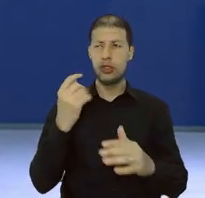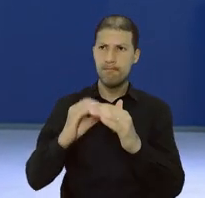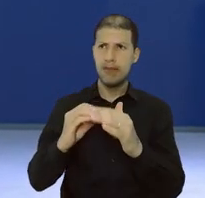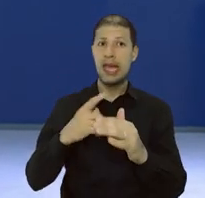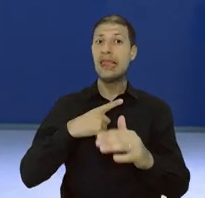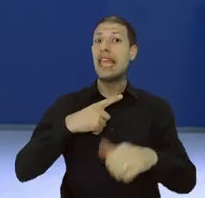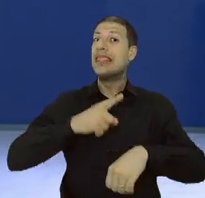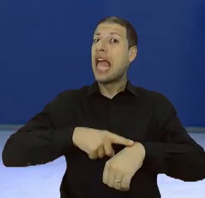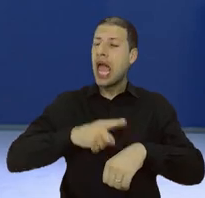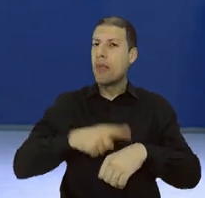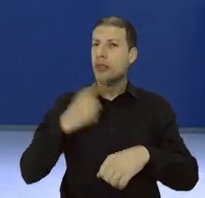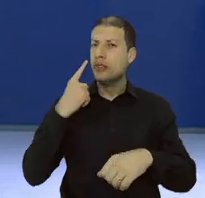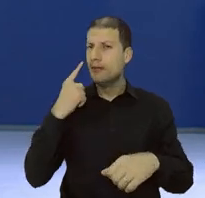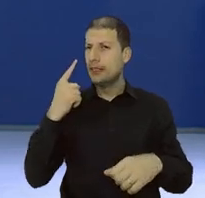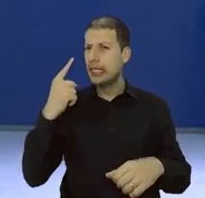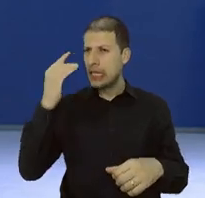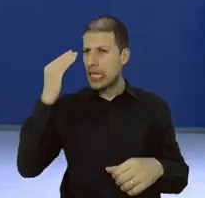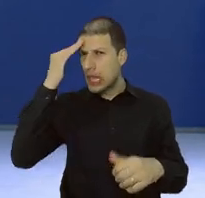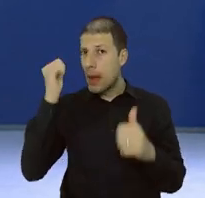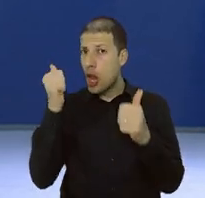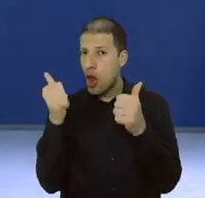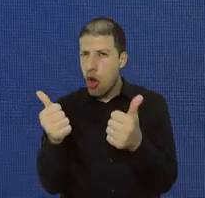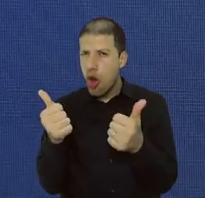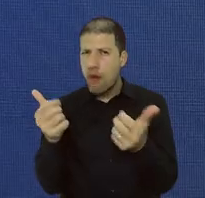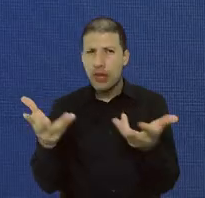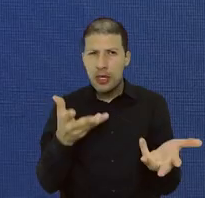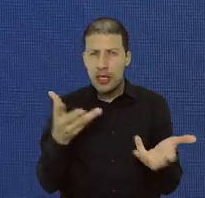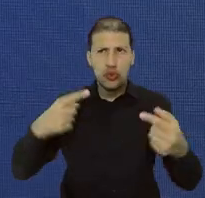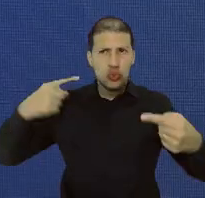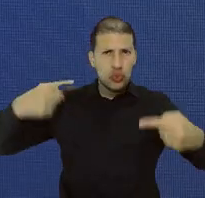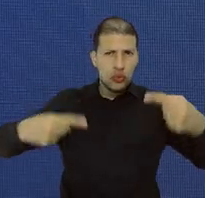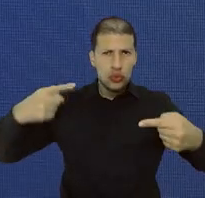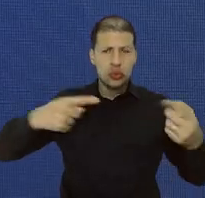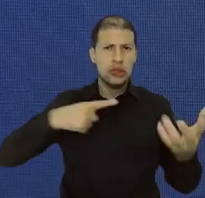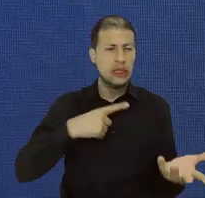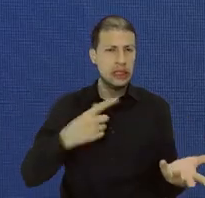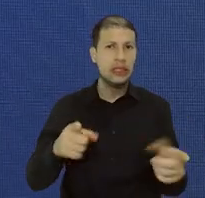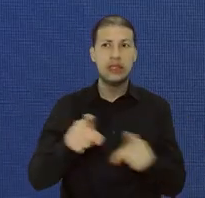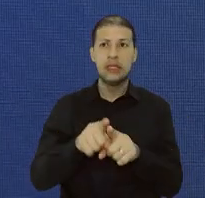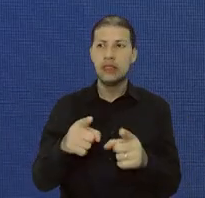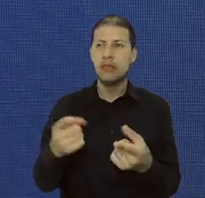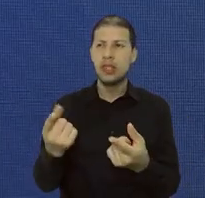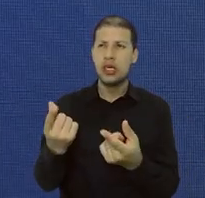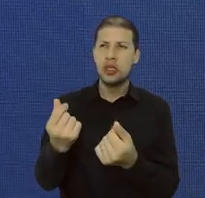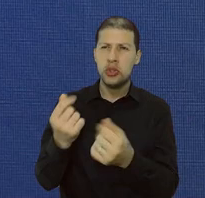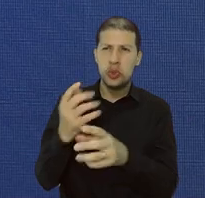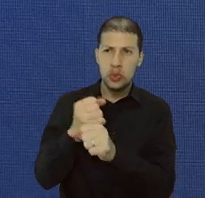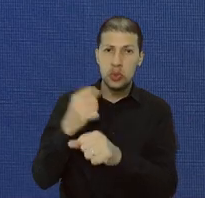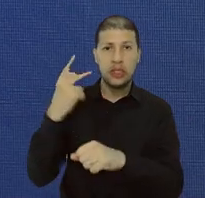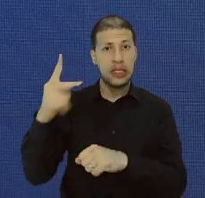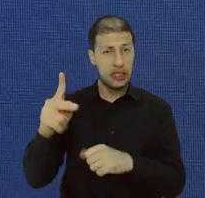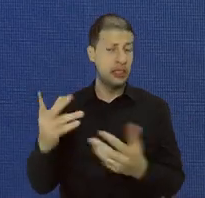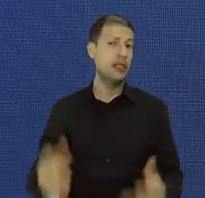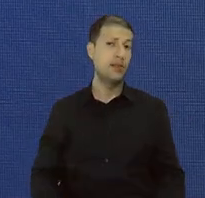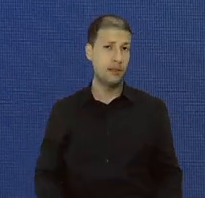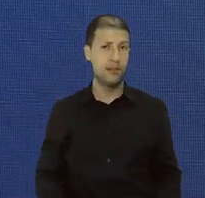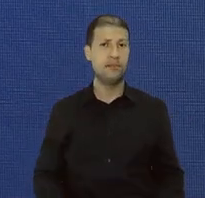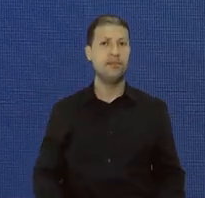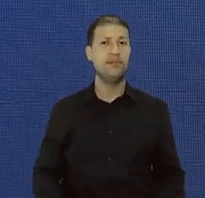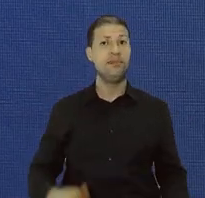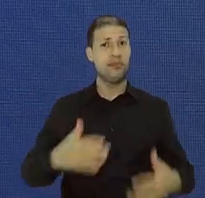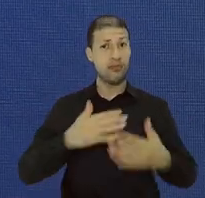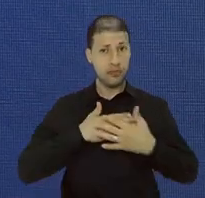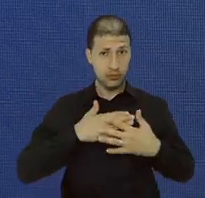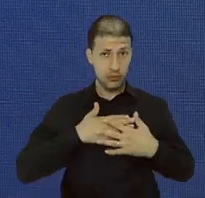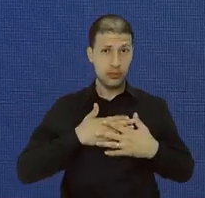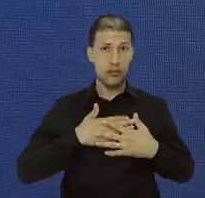diligência e de entender melhor a dinâmica competitiva e de econômicas daquele daquele modelo de negócio e do nosso lado a